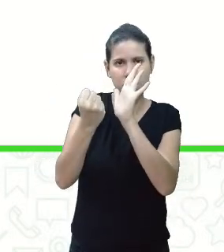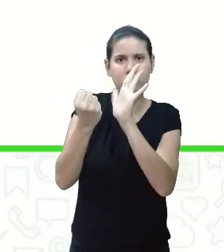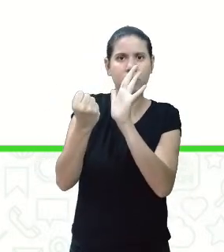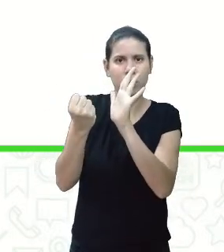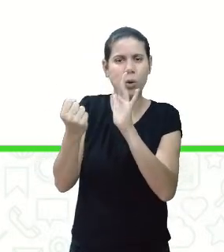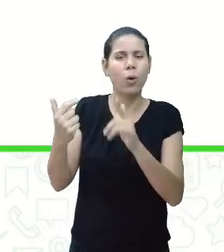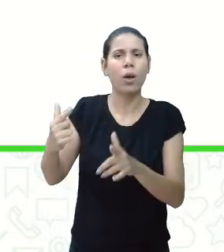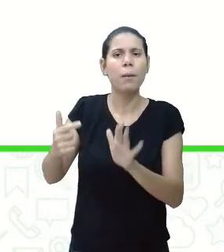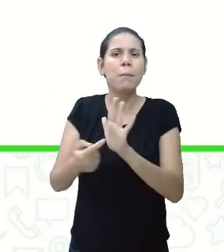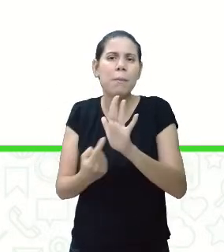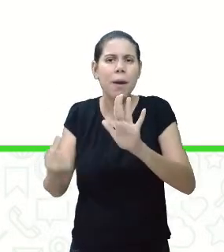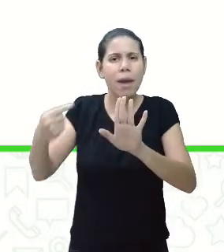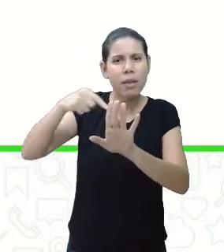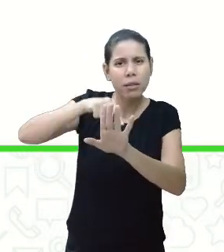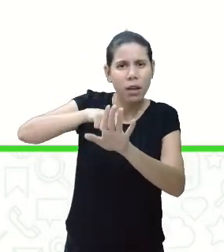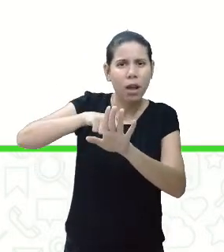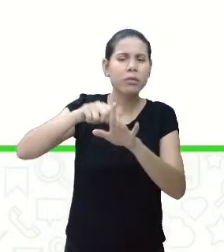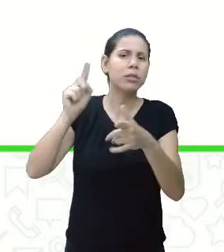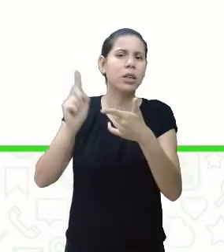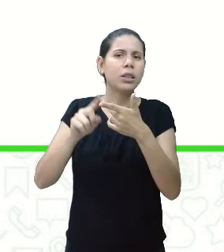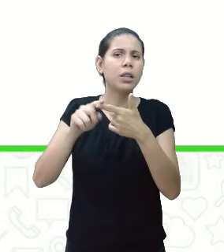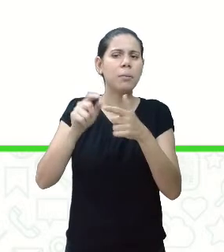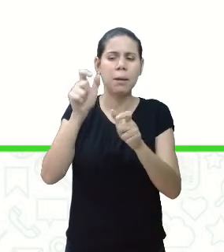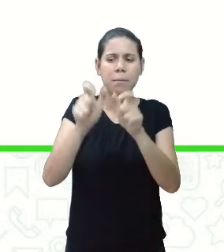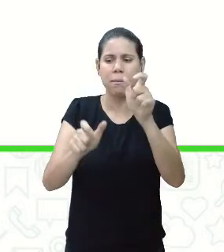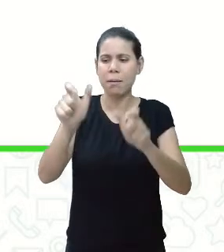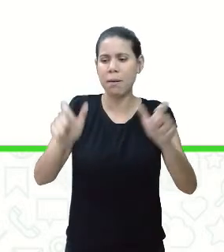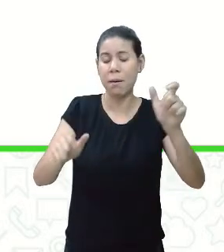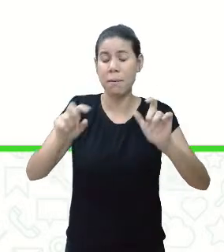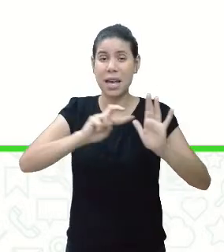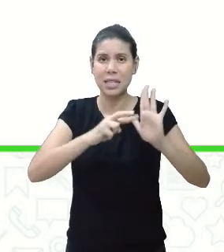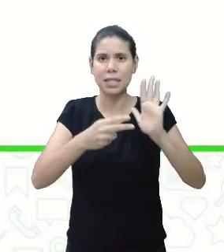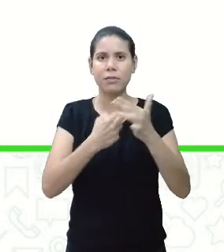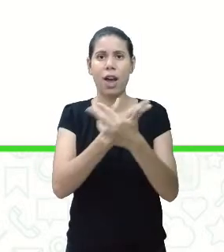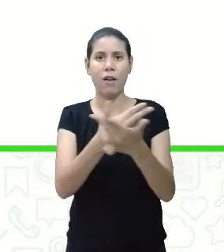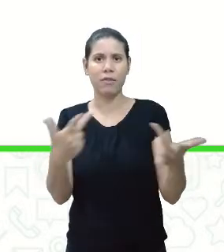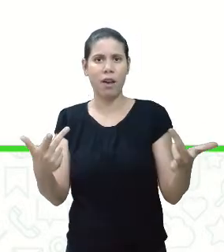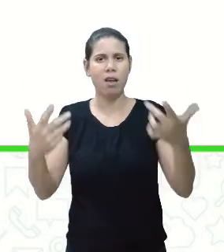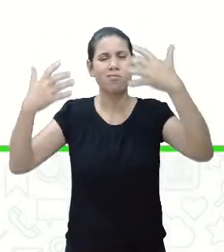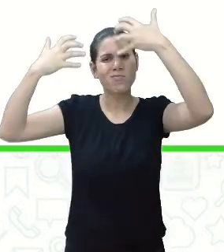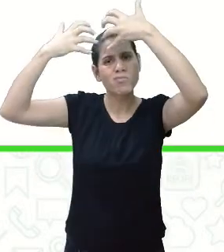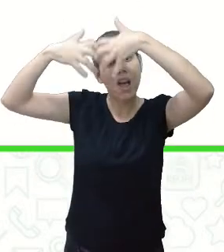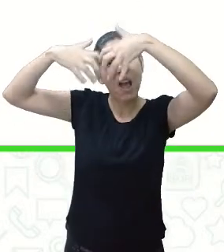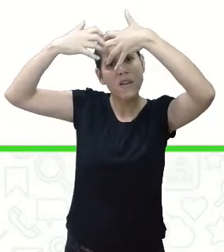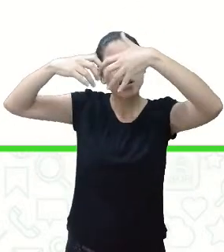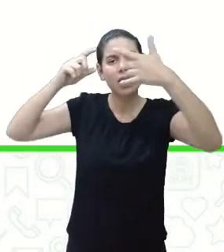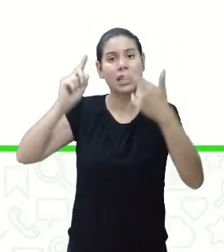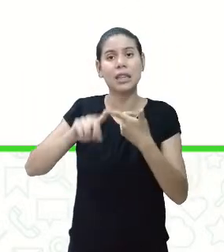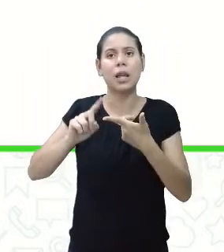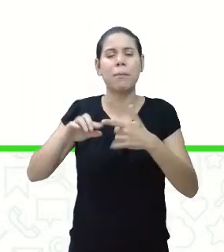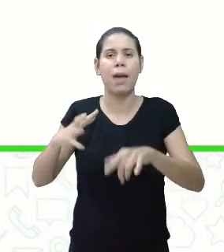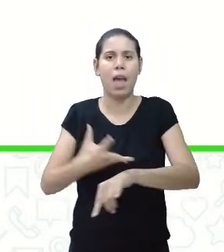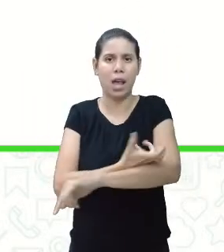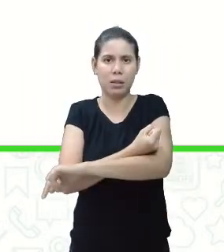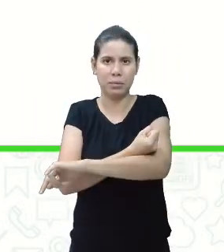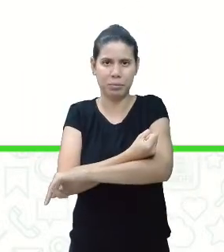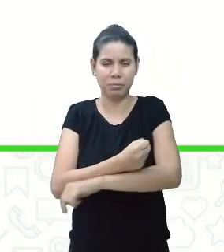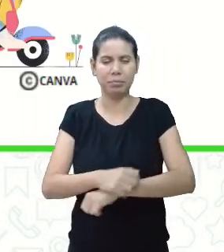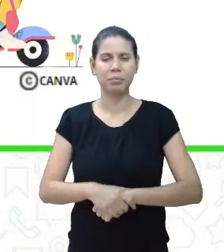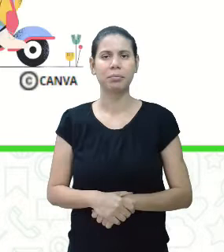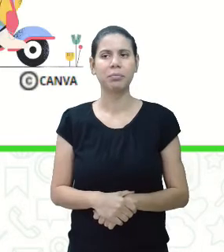presença de elementos que denotam múltiplos significados, reflexões e emoções.